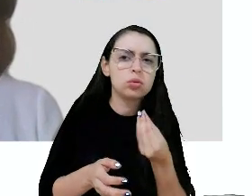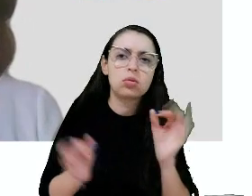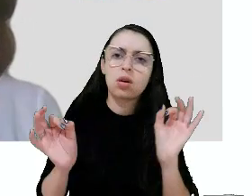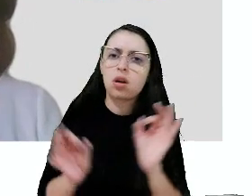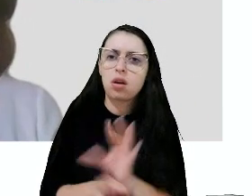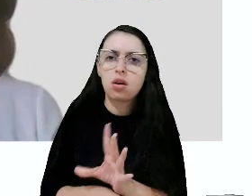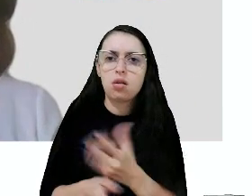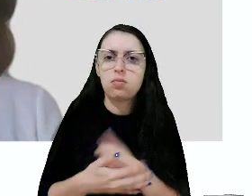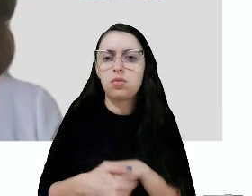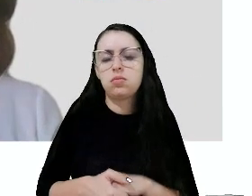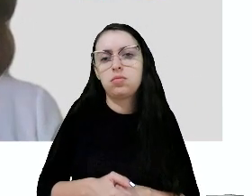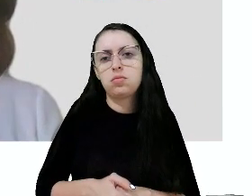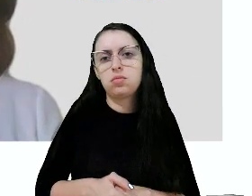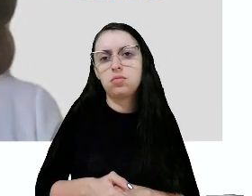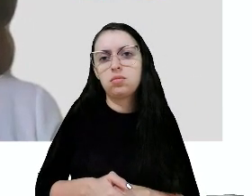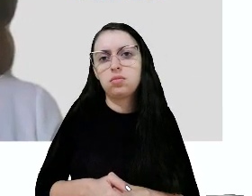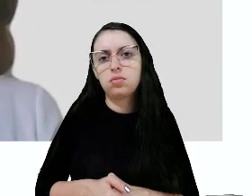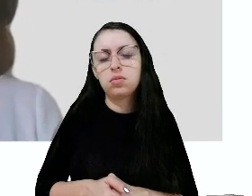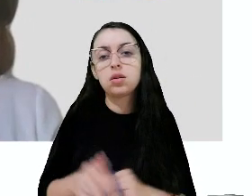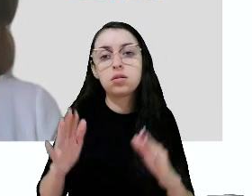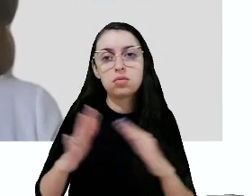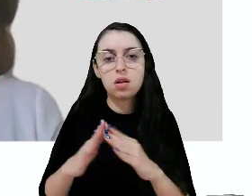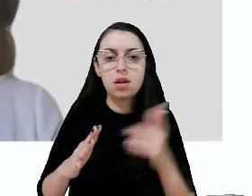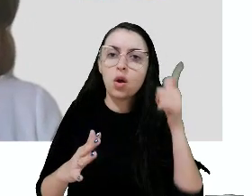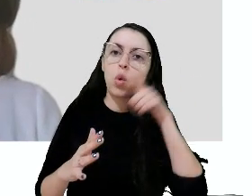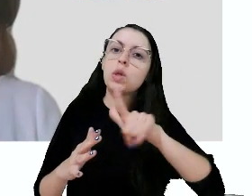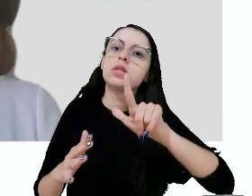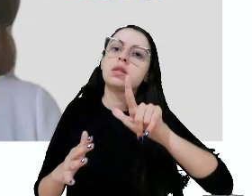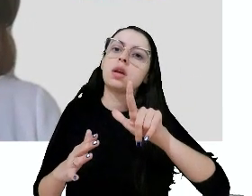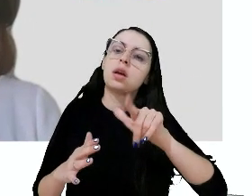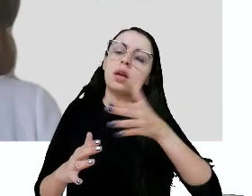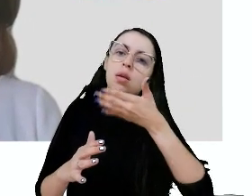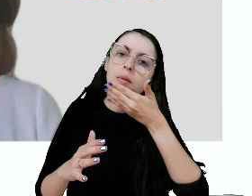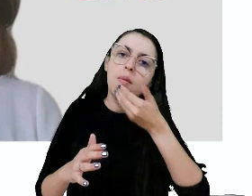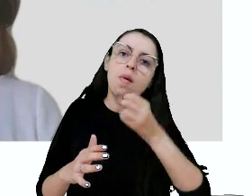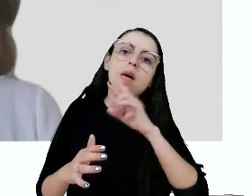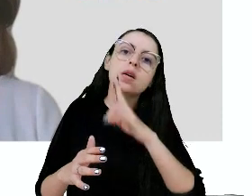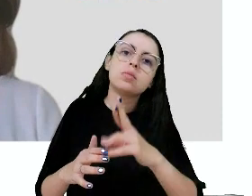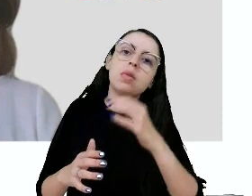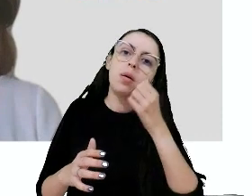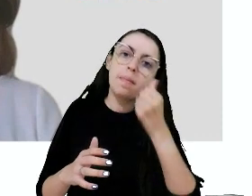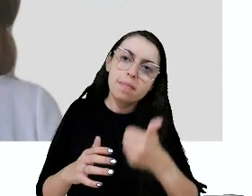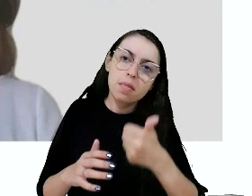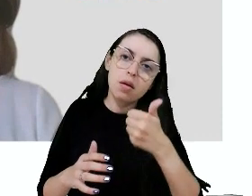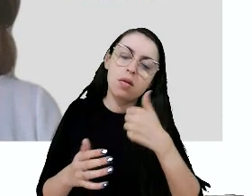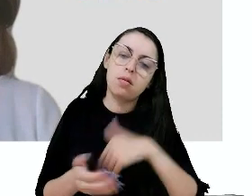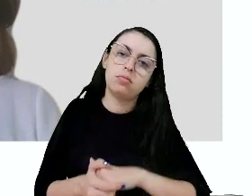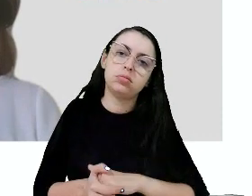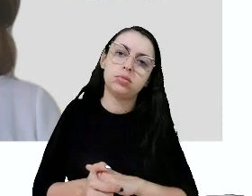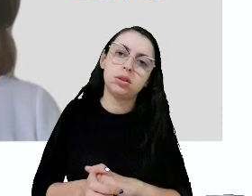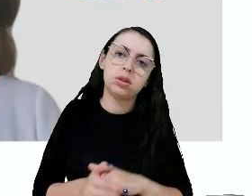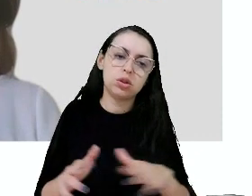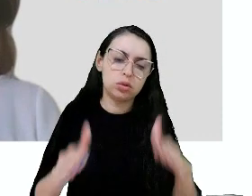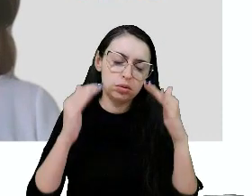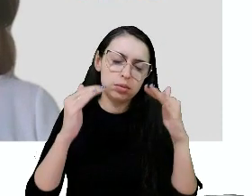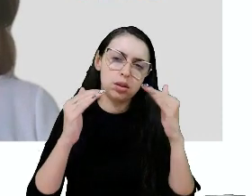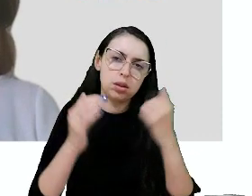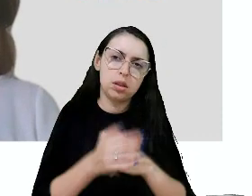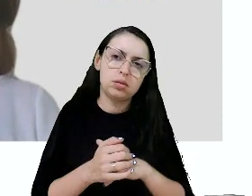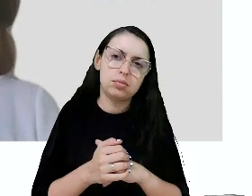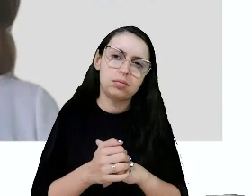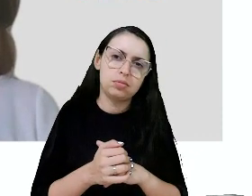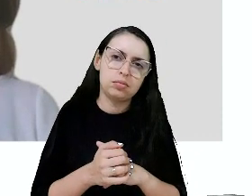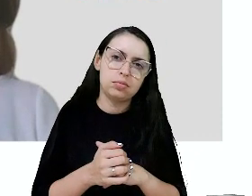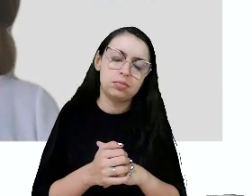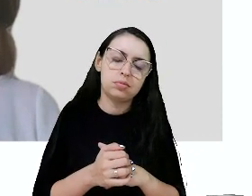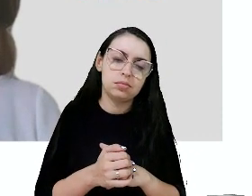acabou conseguindo o resultado positivo, mas o que eu quero salientar, acho que é esse que Fabiana me pede que saliente,